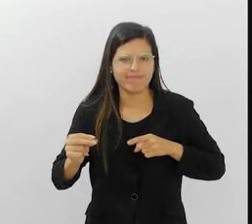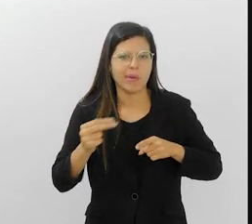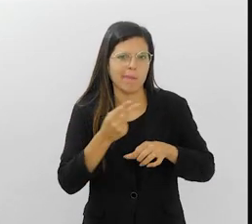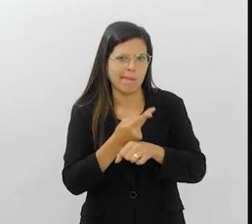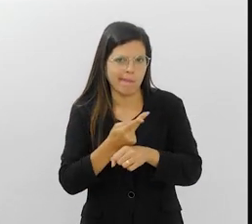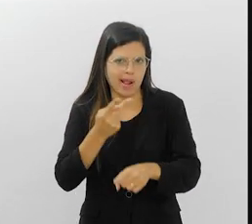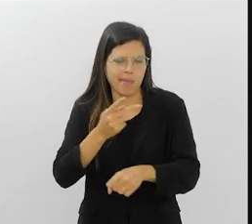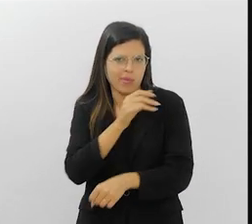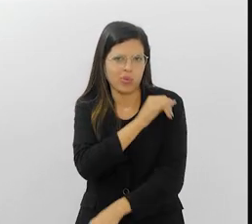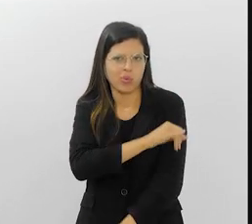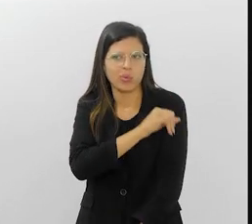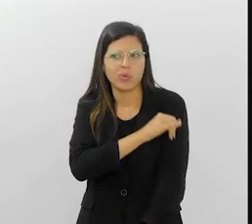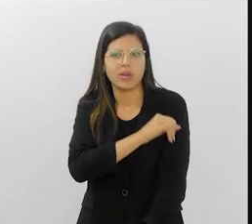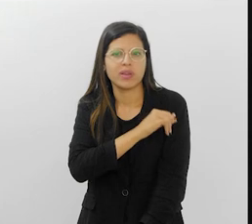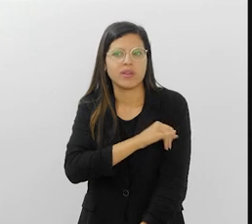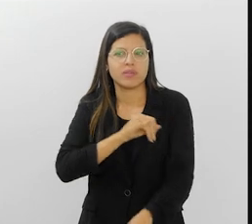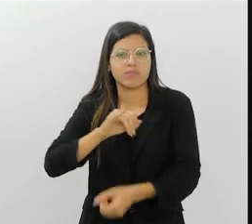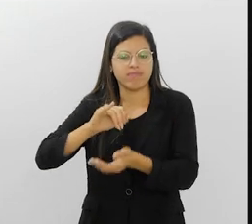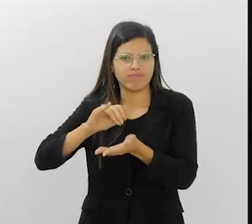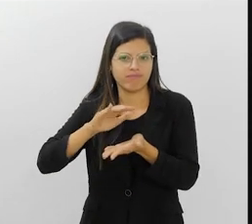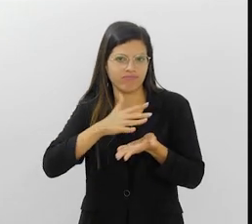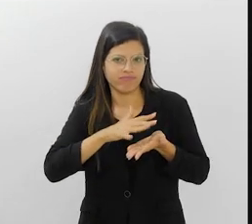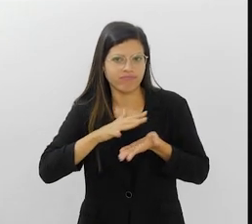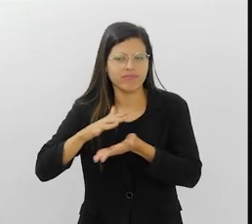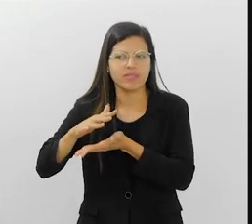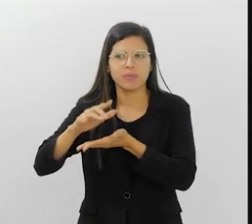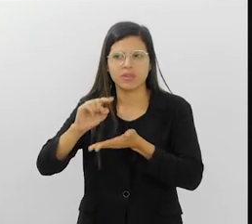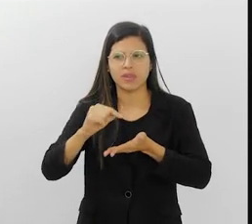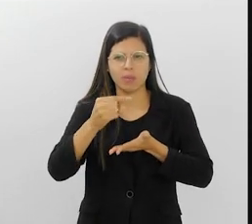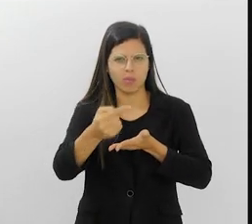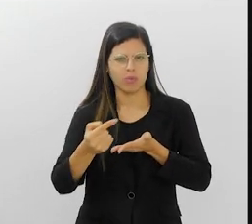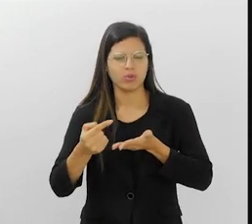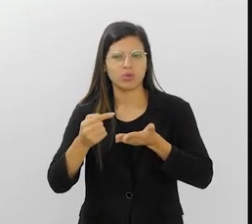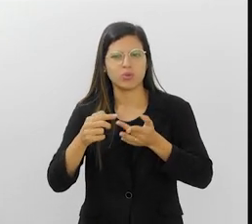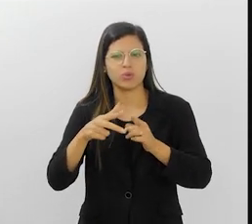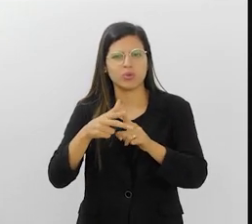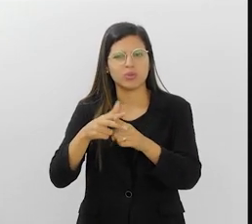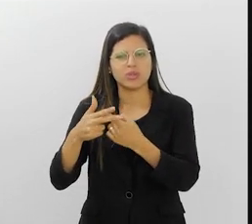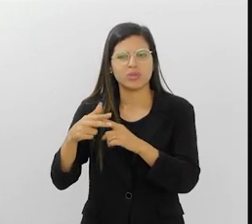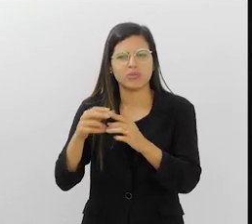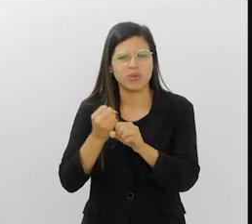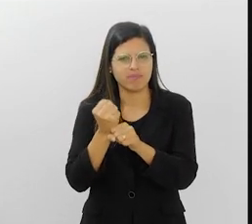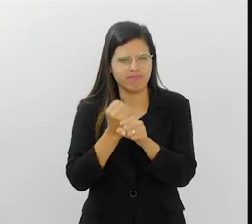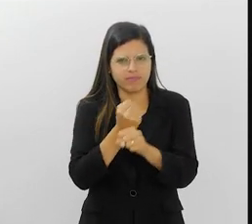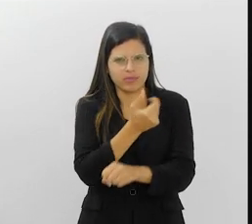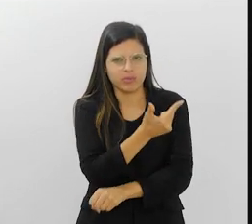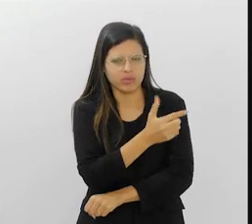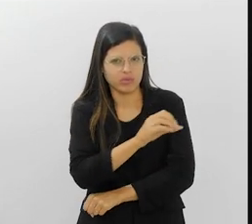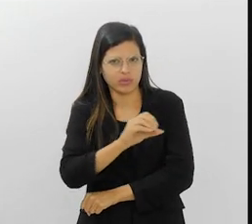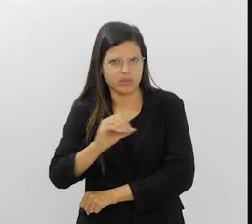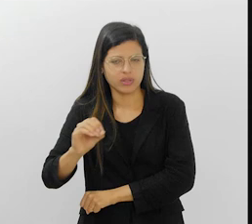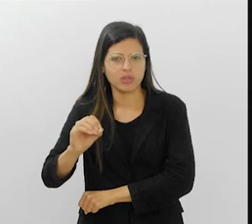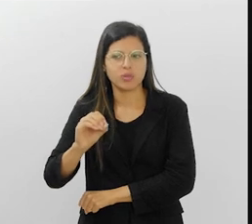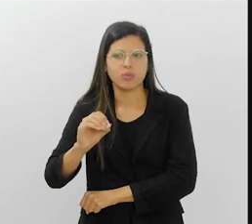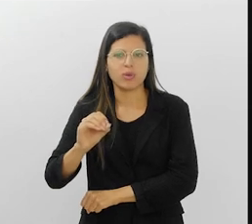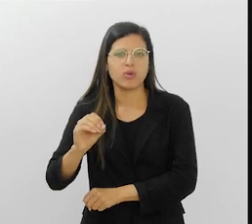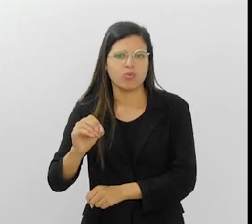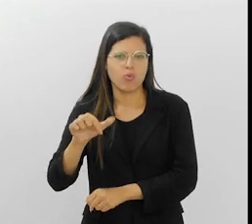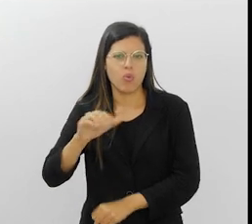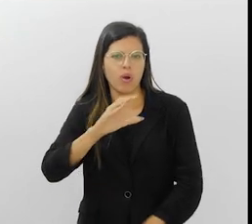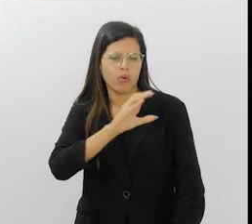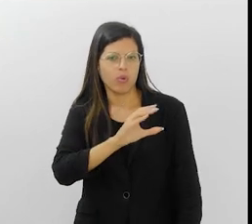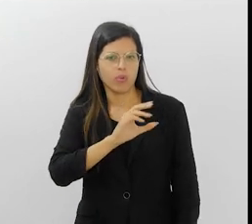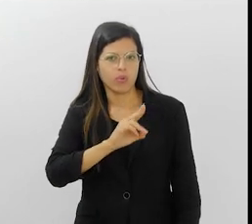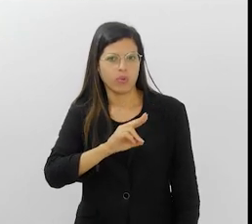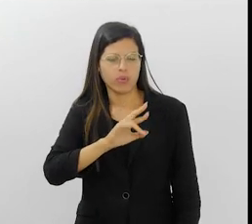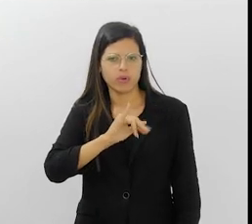de novo, quando o samba era samba, que depois foi reeditado agora nos anos 2000